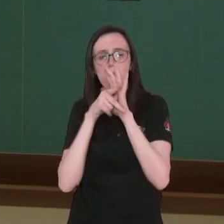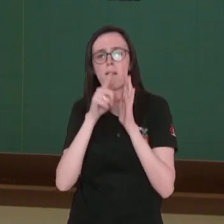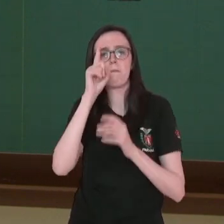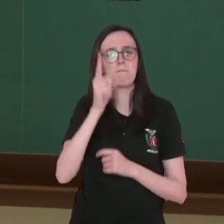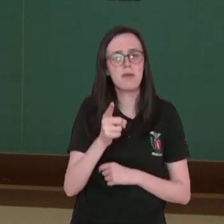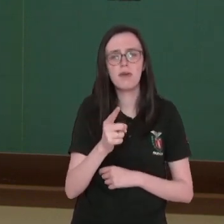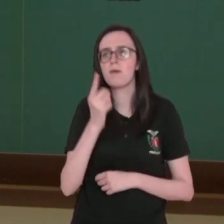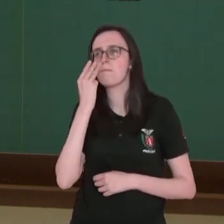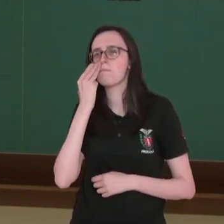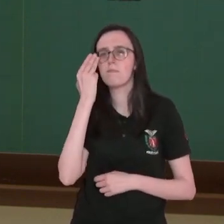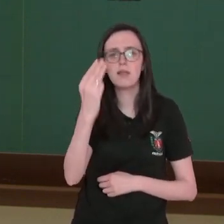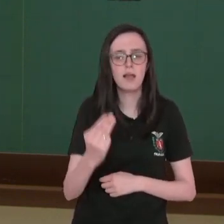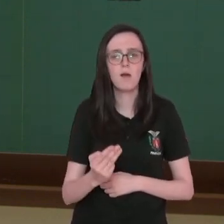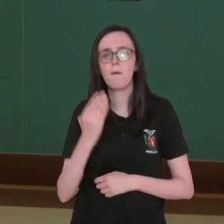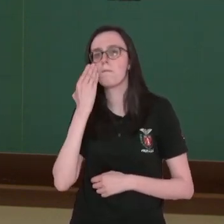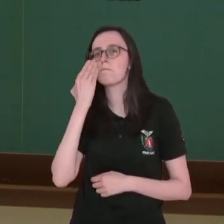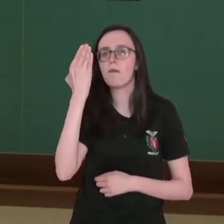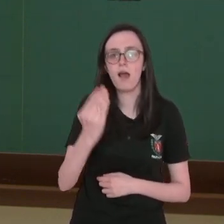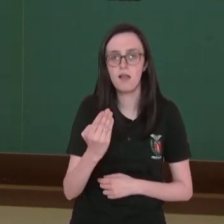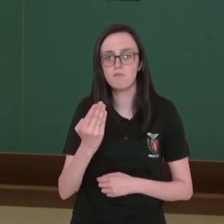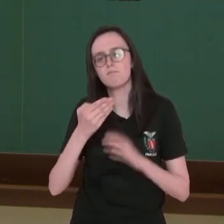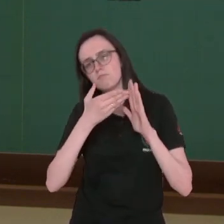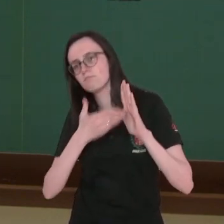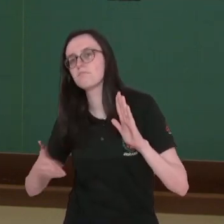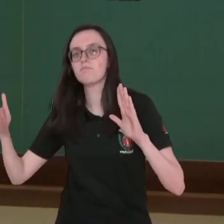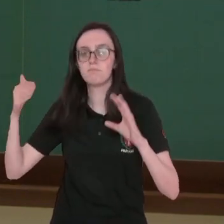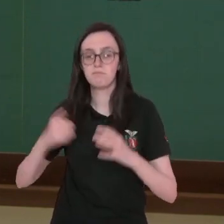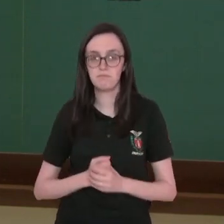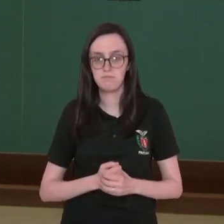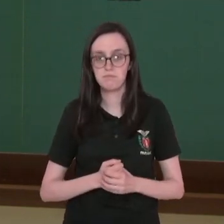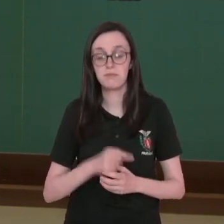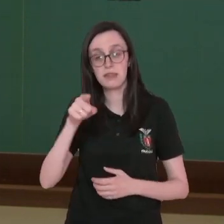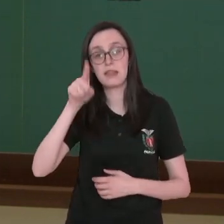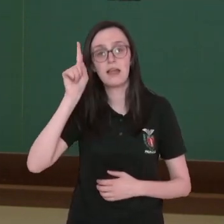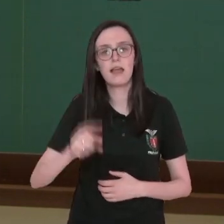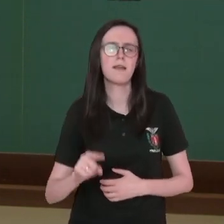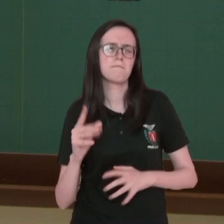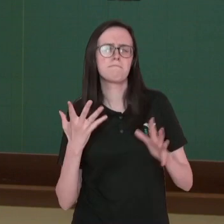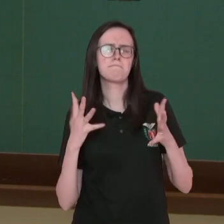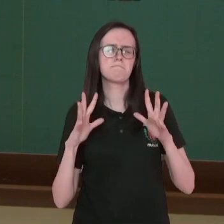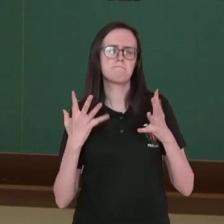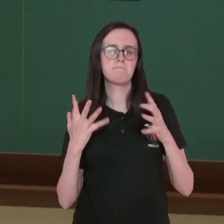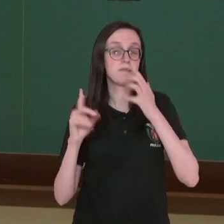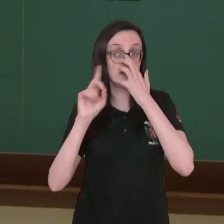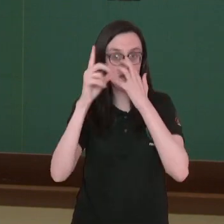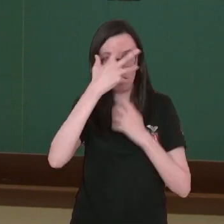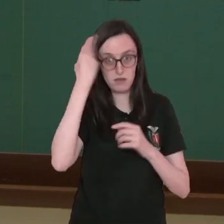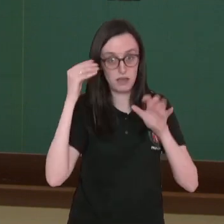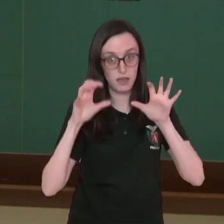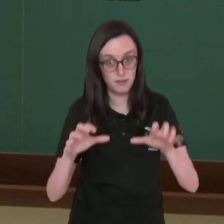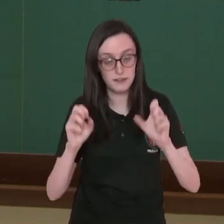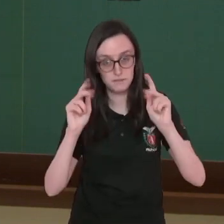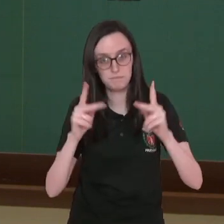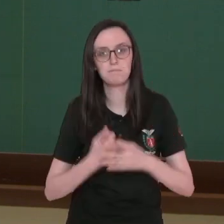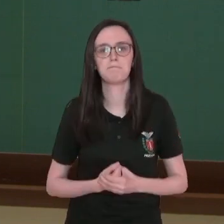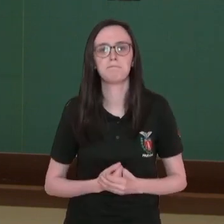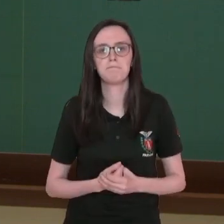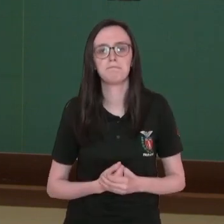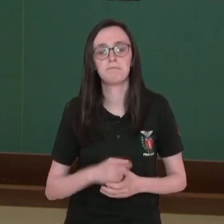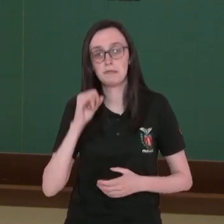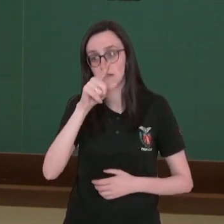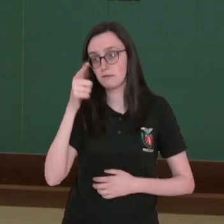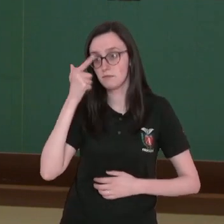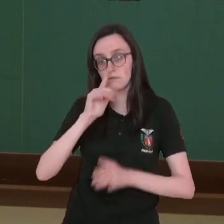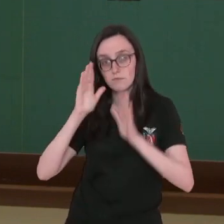do milhão, do bilhão e assim por diante. Então é um valor estimado. Não esqueça disso. Se você pegou